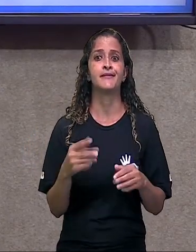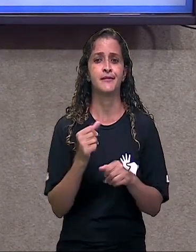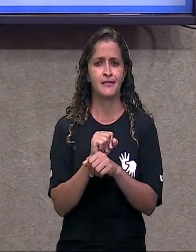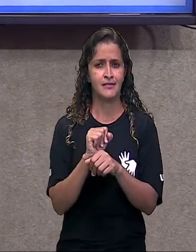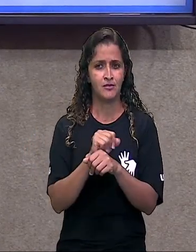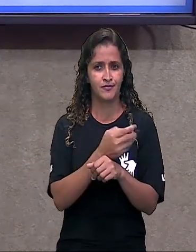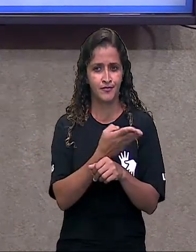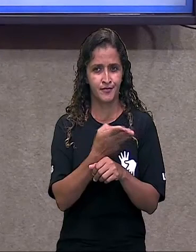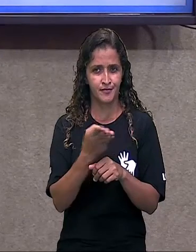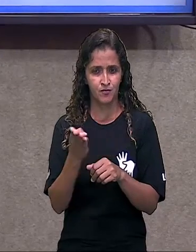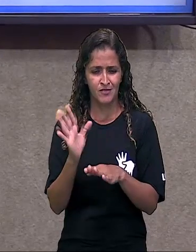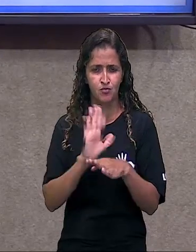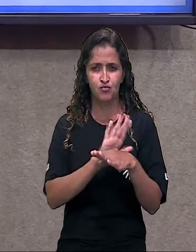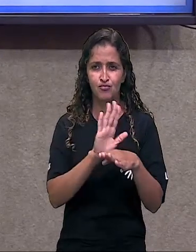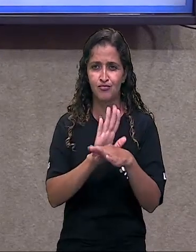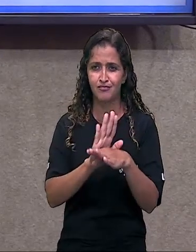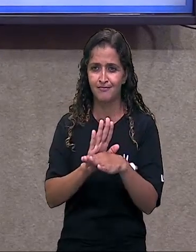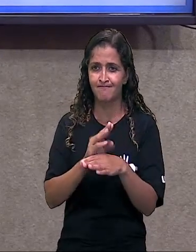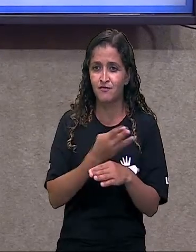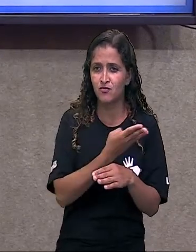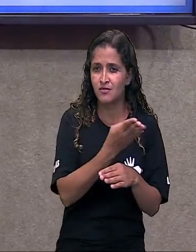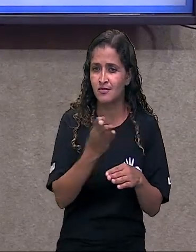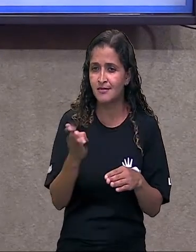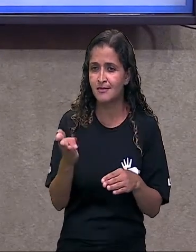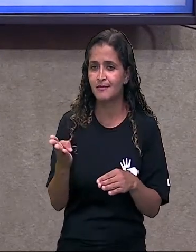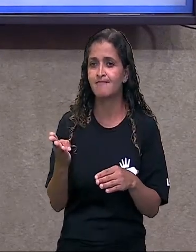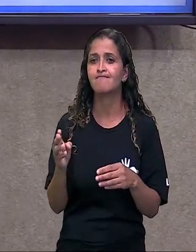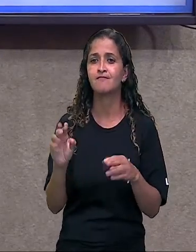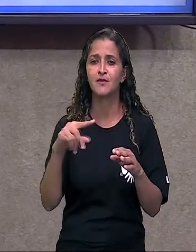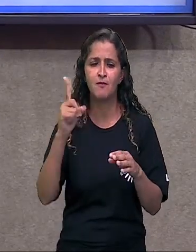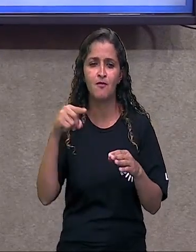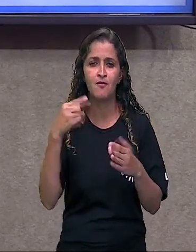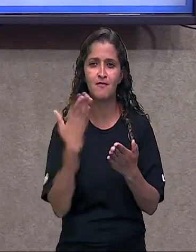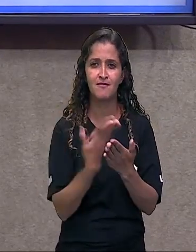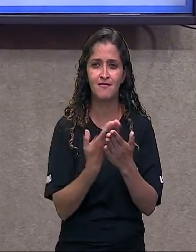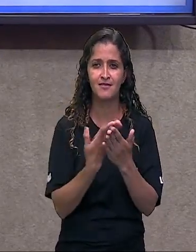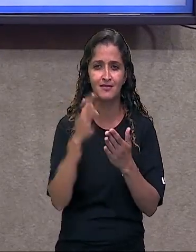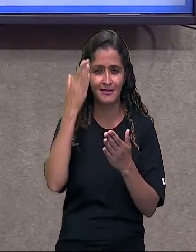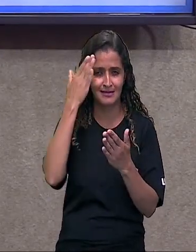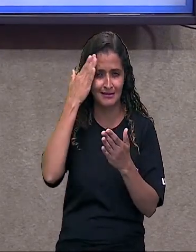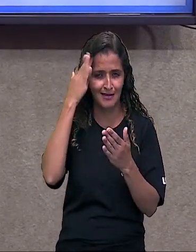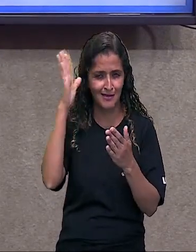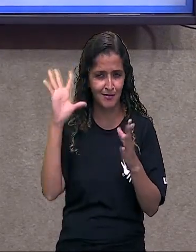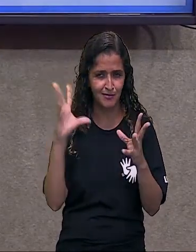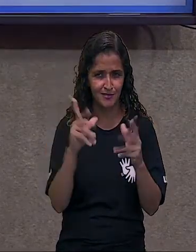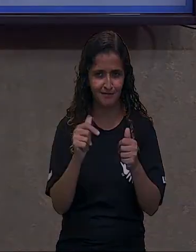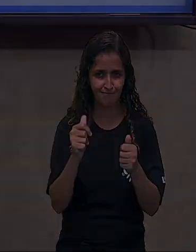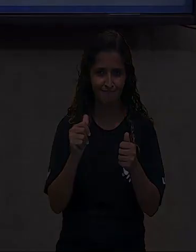ajudado bastante vocês e na próxima aula que vocês estejam craques. Até mais!